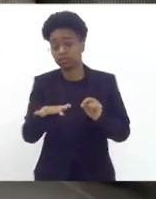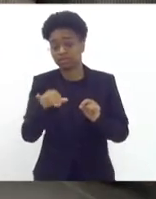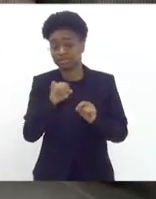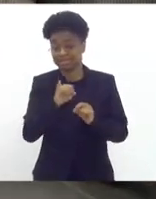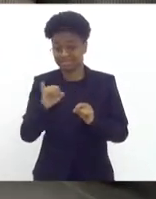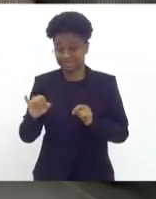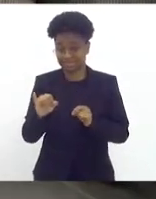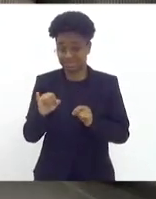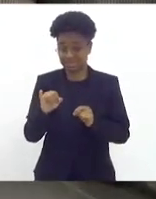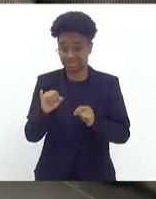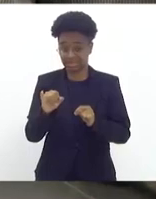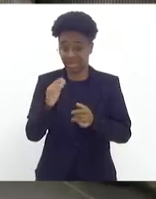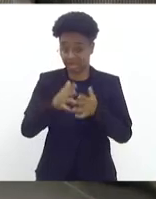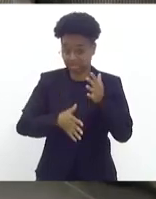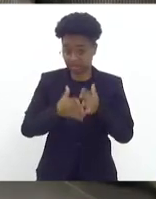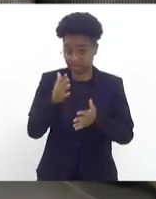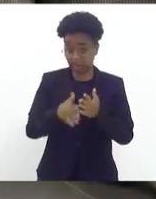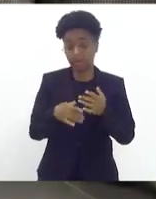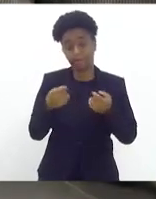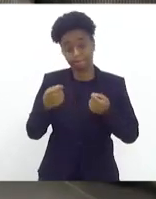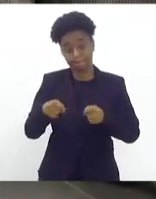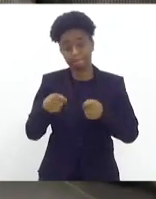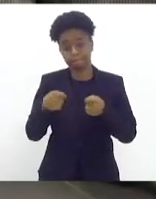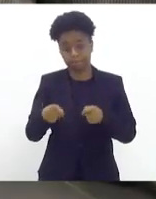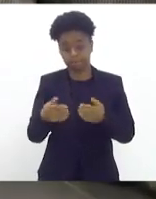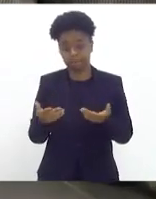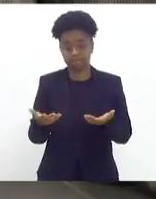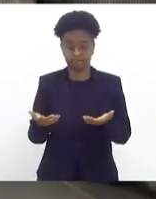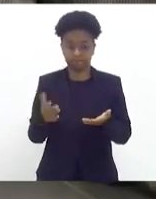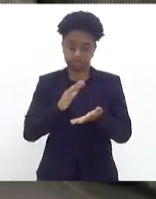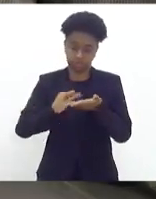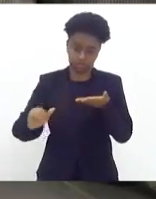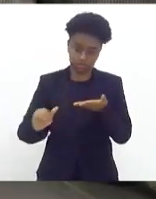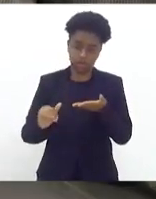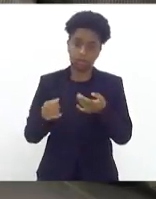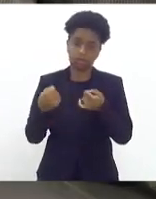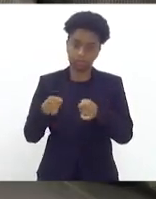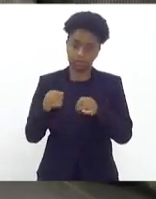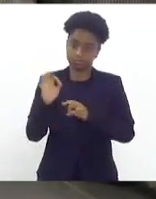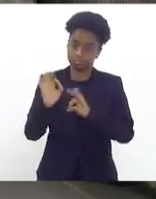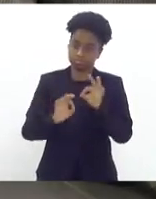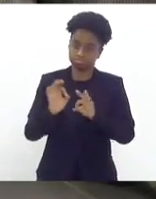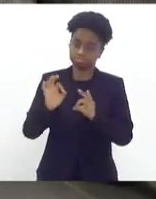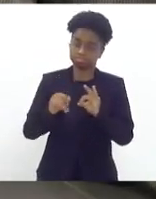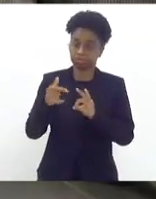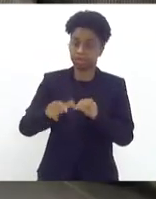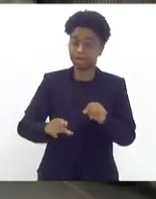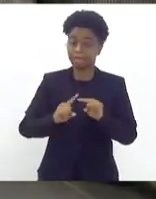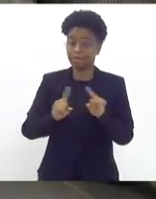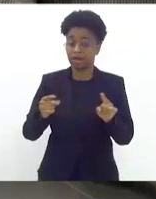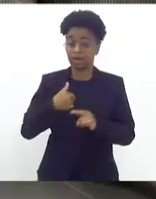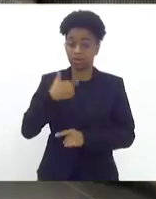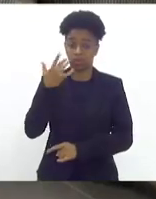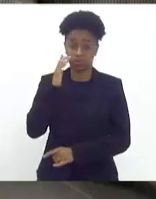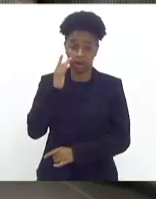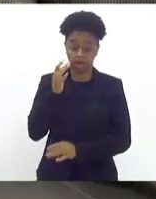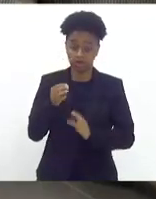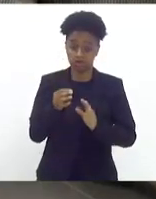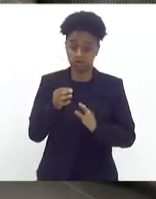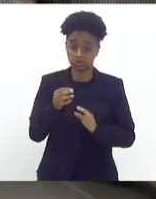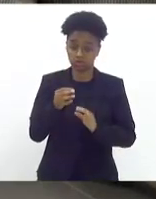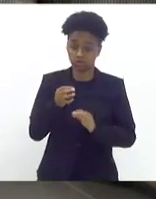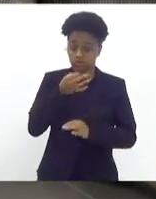ela perturba, ela tem que ser retirada, remanejada, etc. Mas eu acho que a